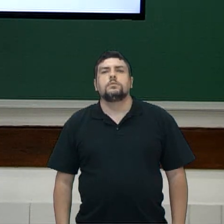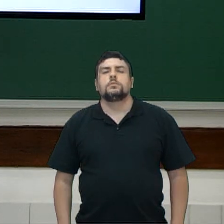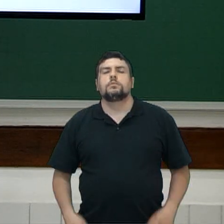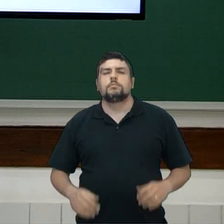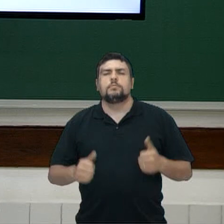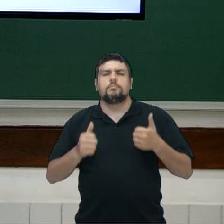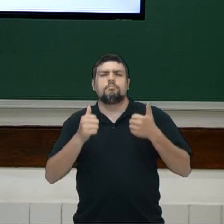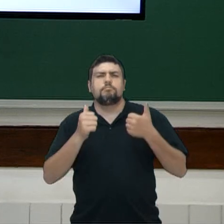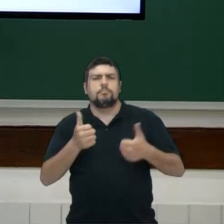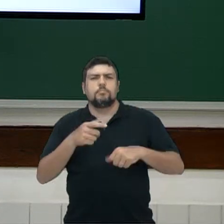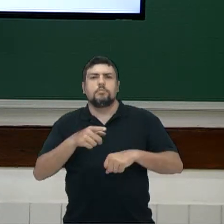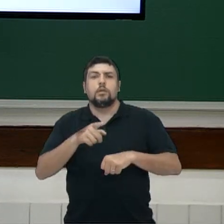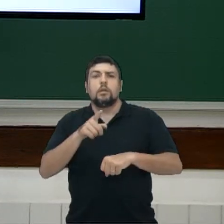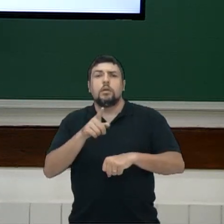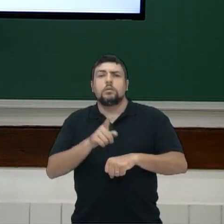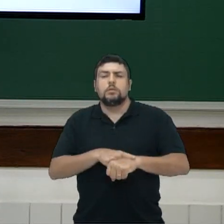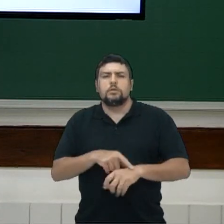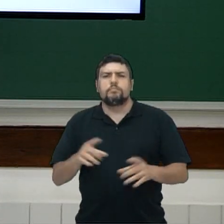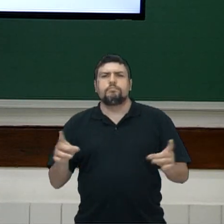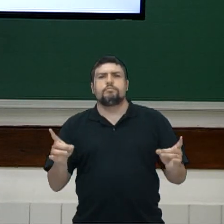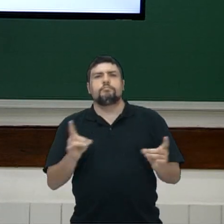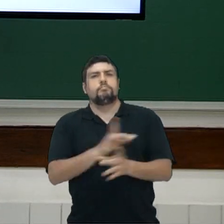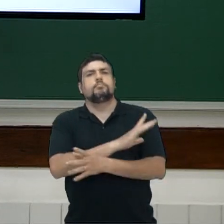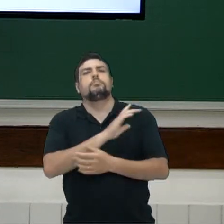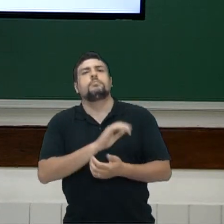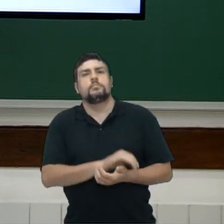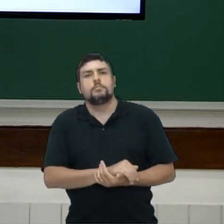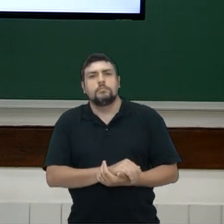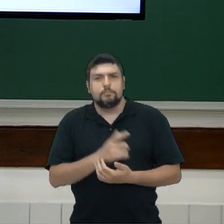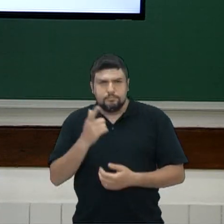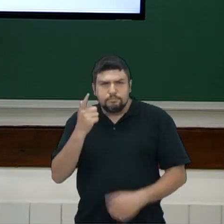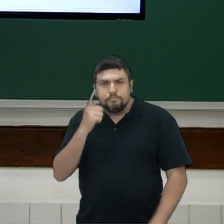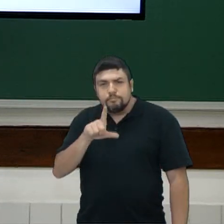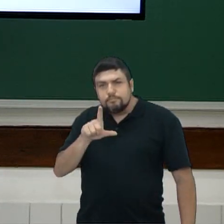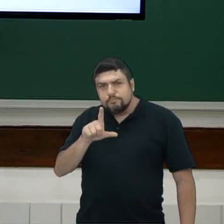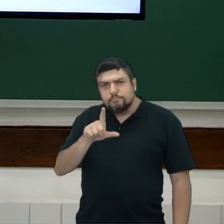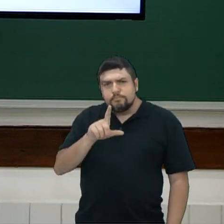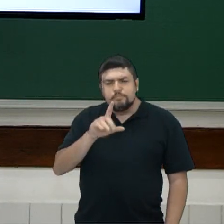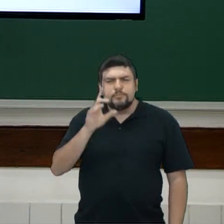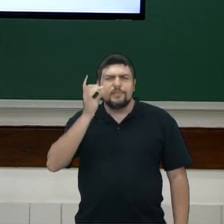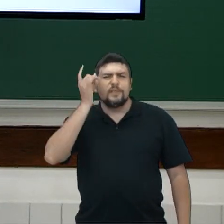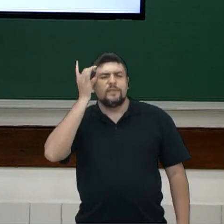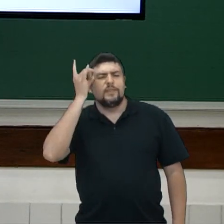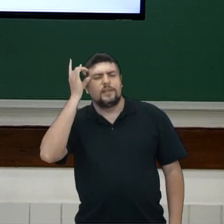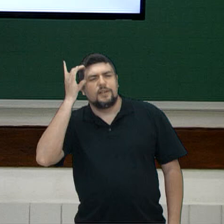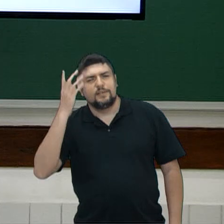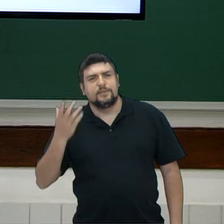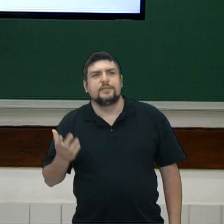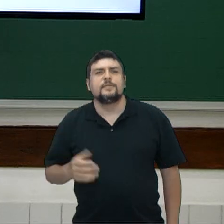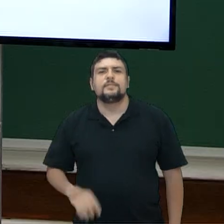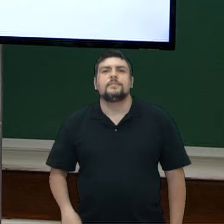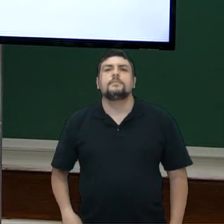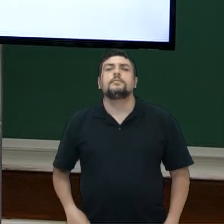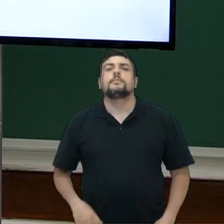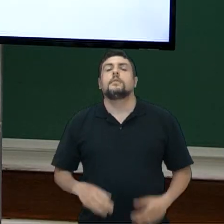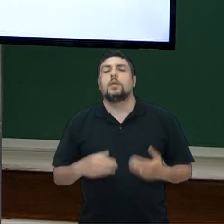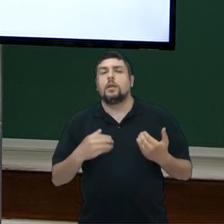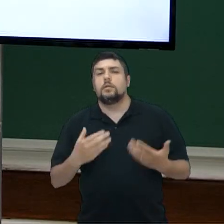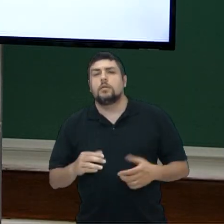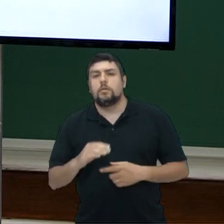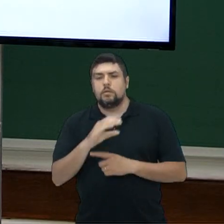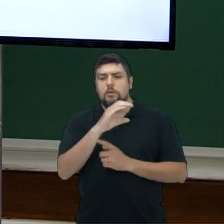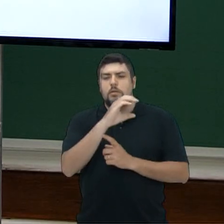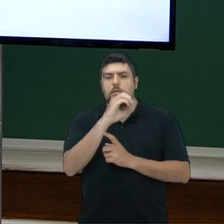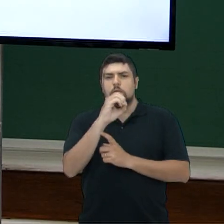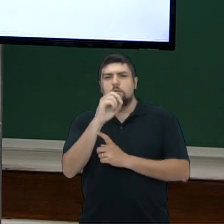Tempo esgotado, galera. E aí, conseguiu? Mole, mole, fácil, fácil, né? Maravilha. Molécula de